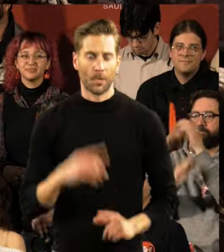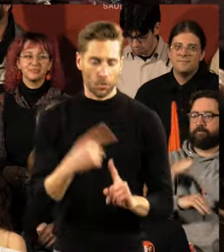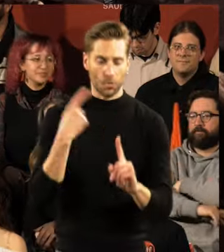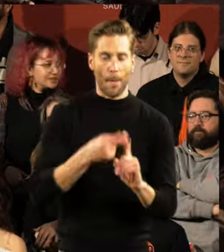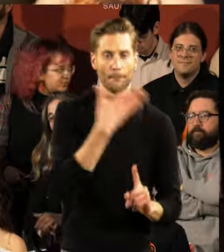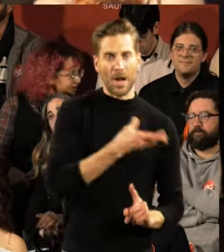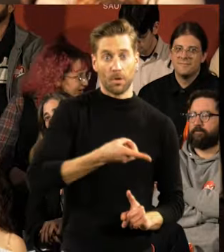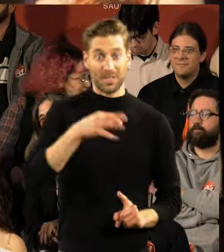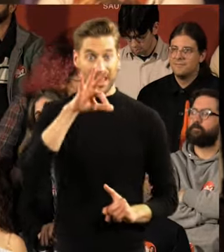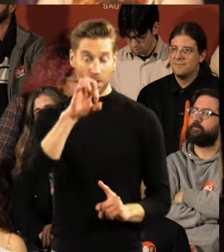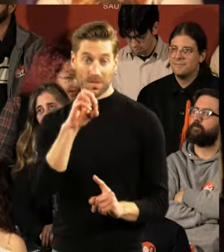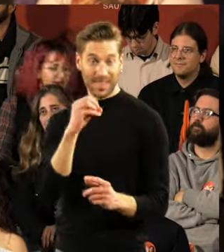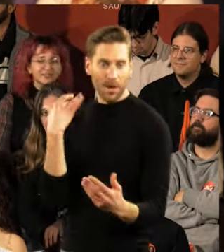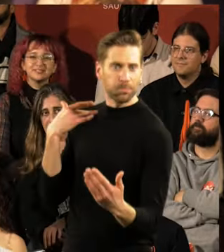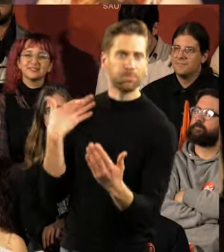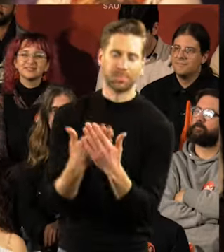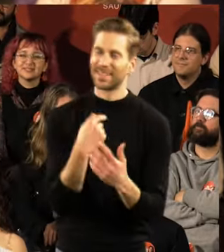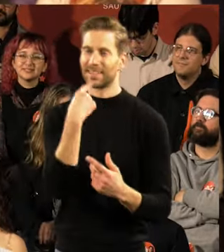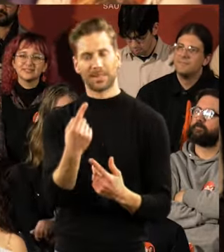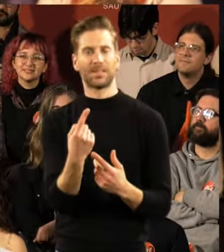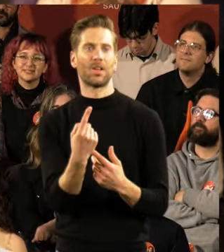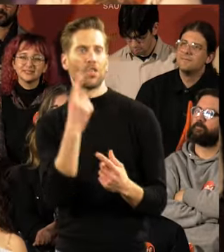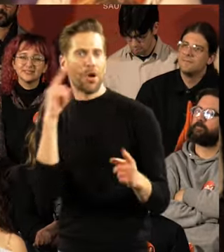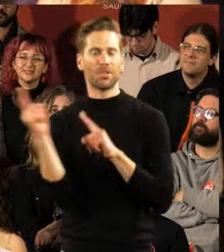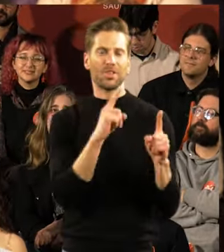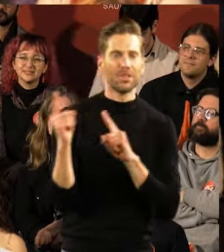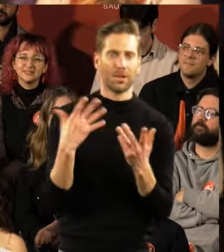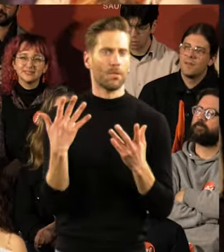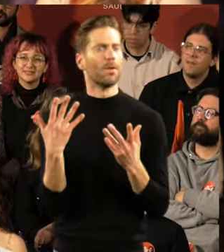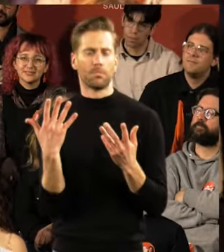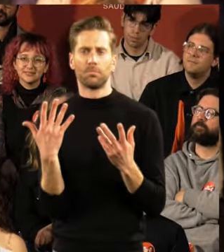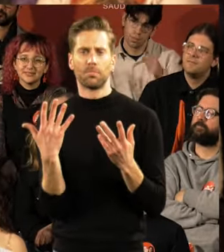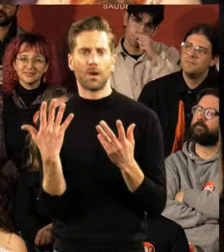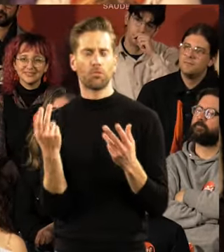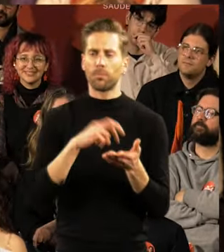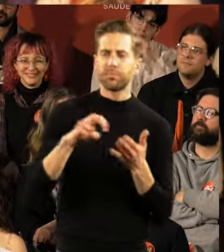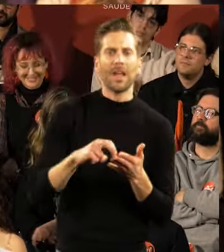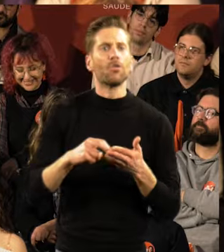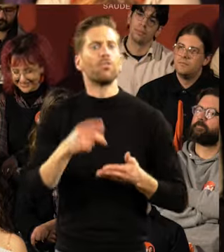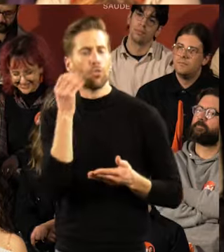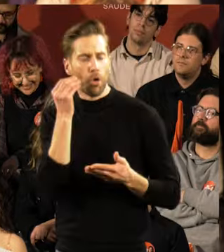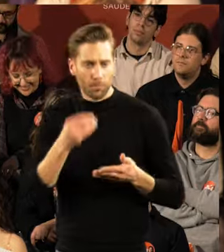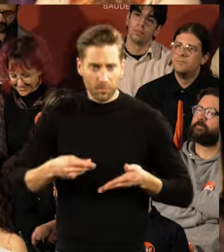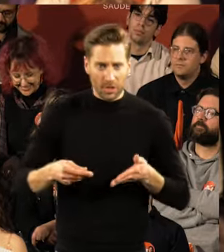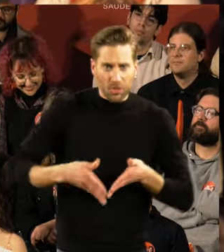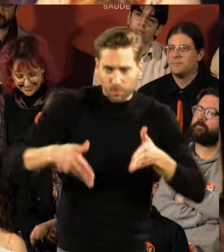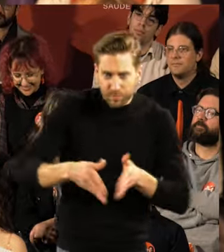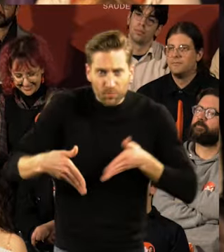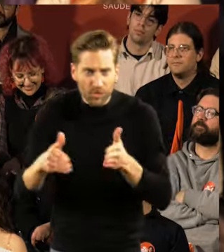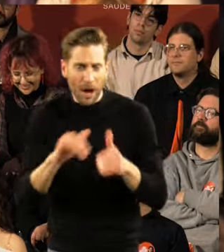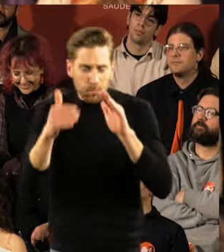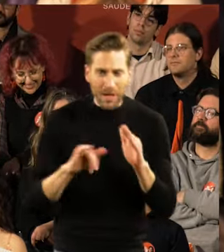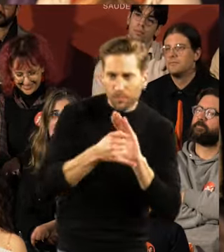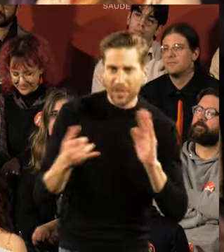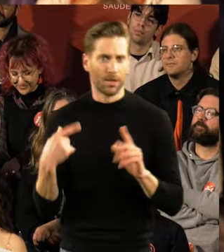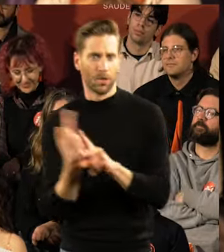Desde os anos 80 que nos dizem que o problema das deslocações é resolvido com mais estradas, mais viadutos, mais